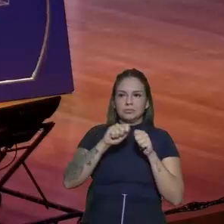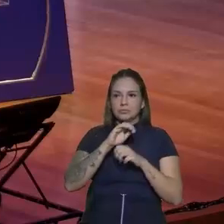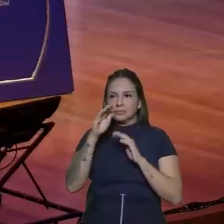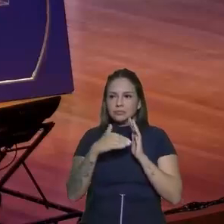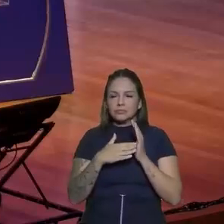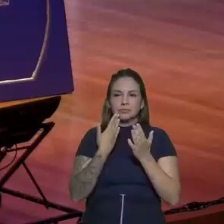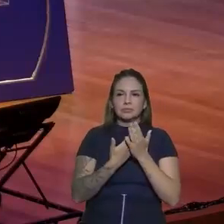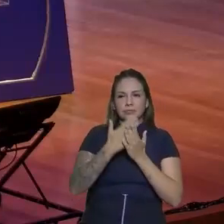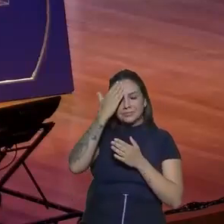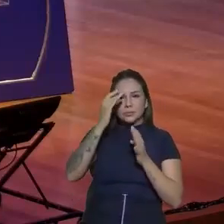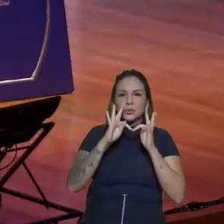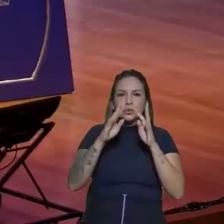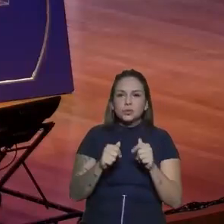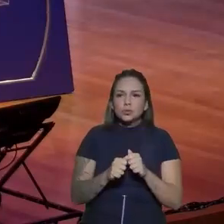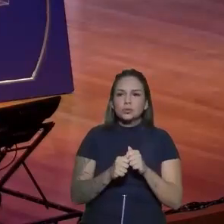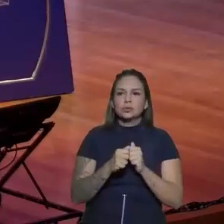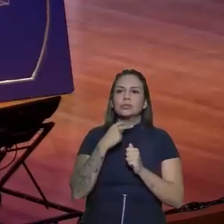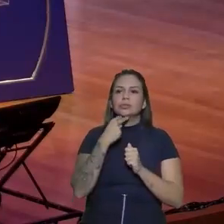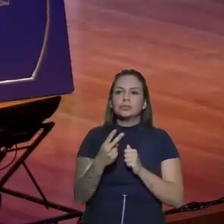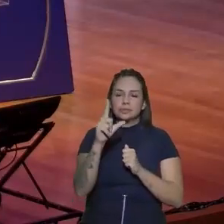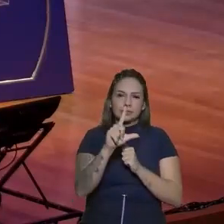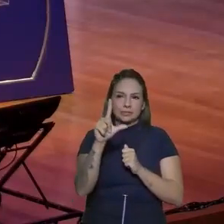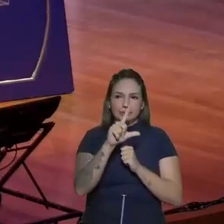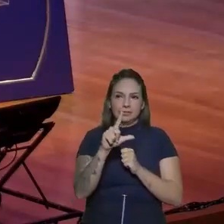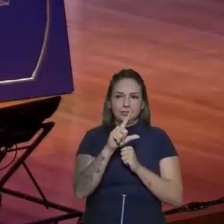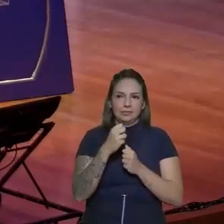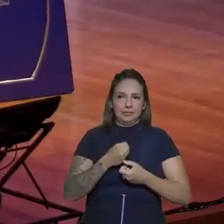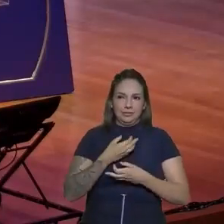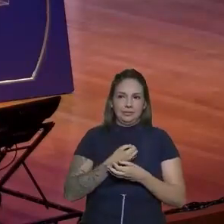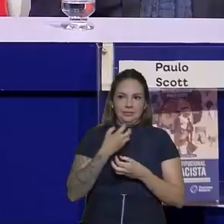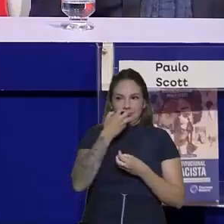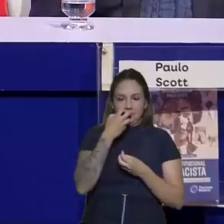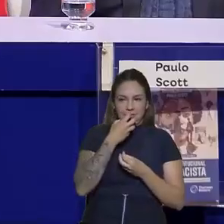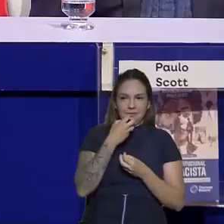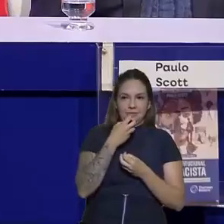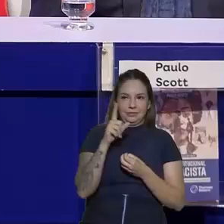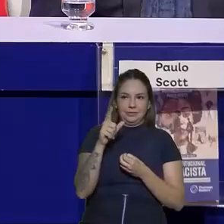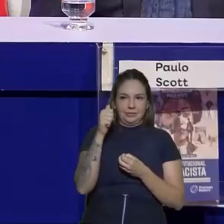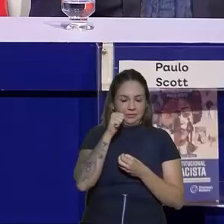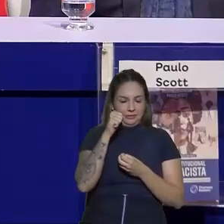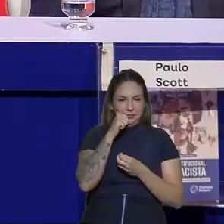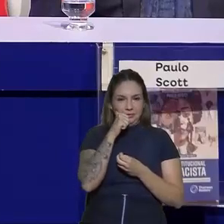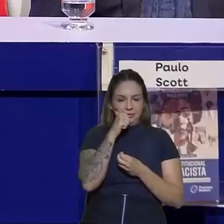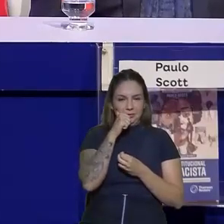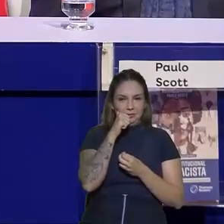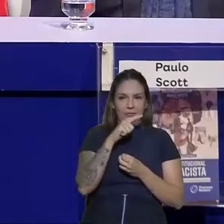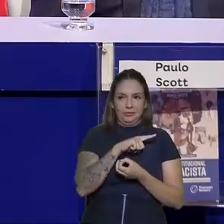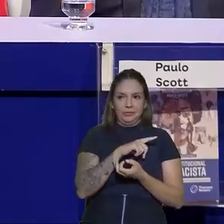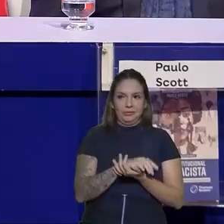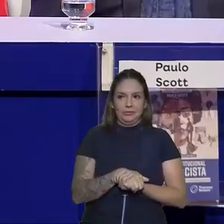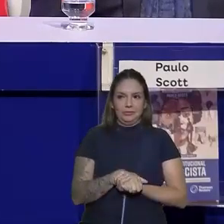tudo, estudou tudo, sabe tudo. E olha a voz literária, poética, musical que essa moça